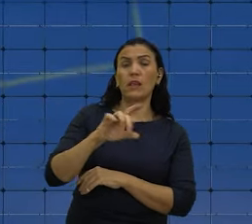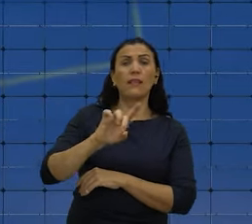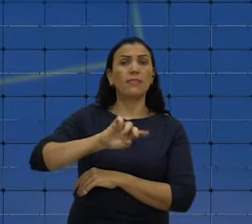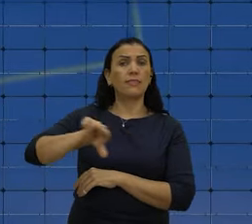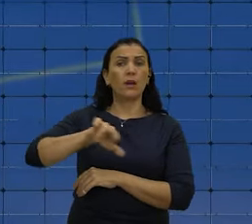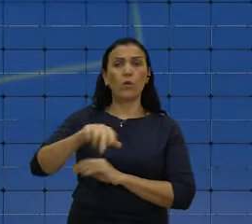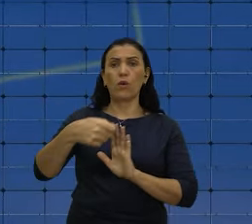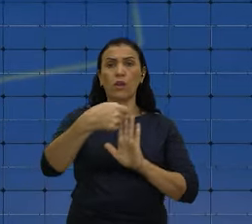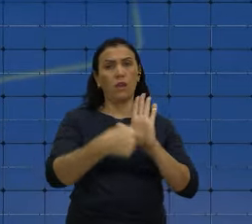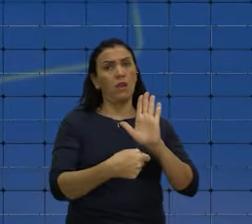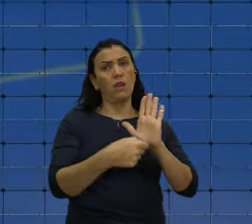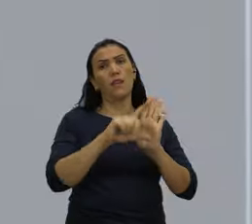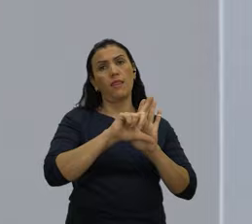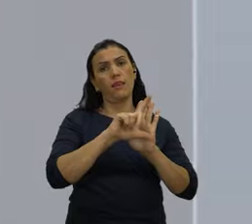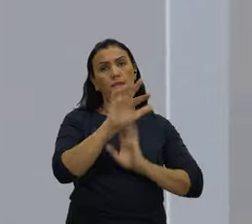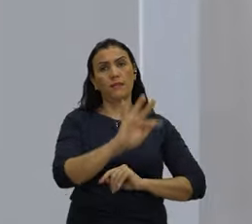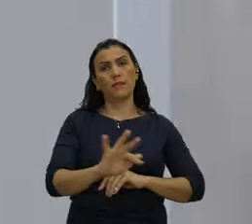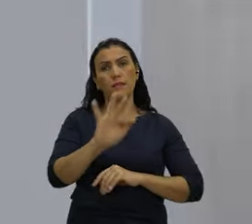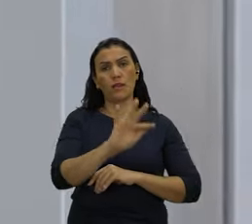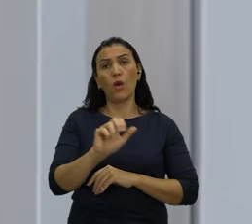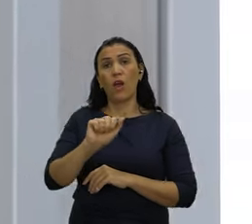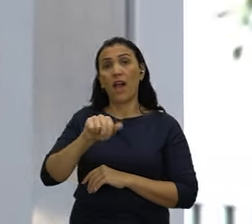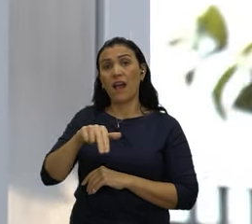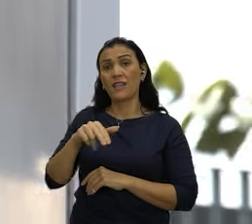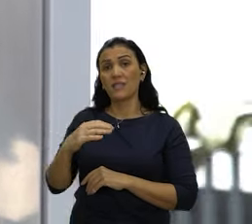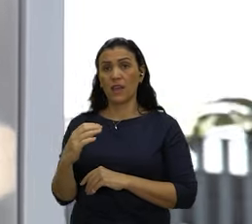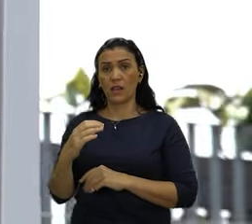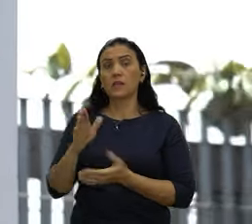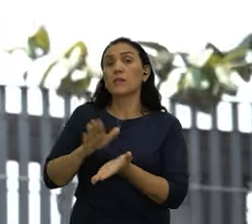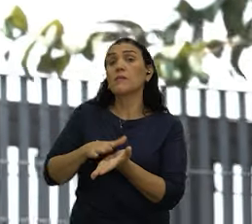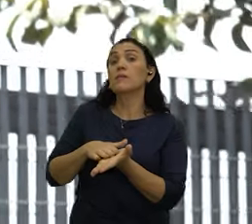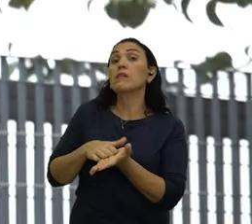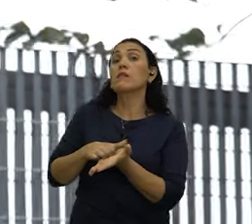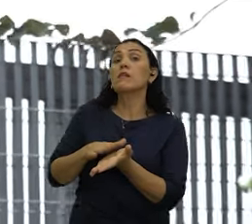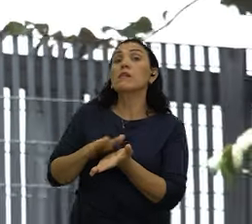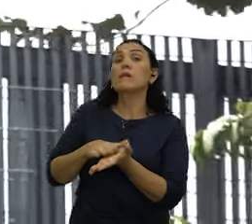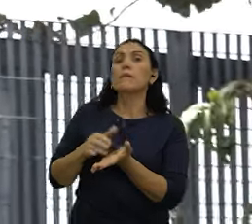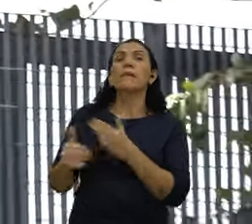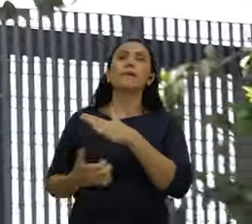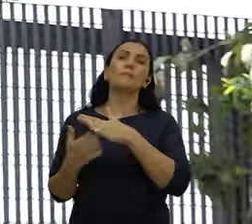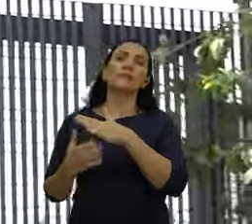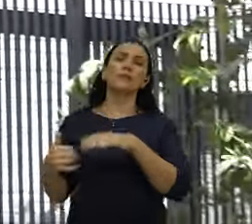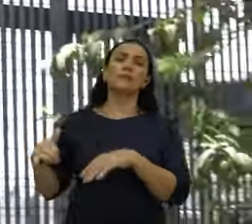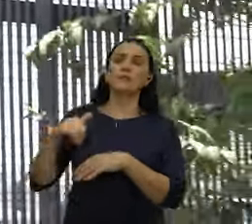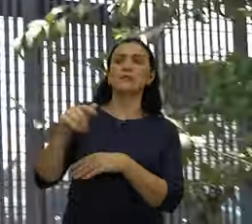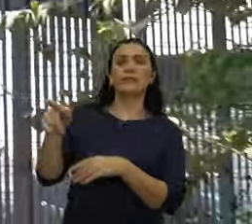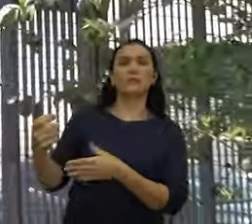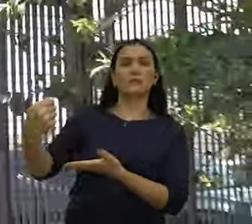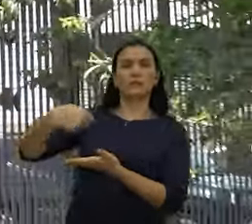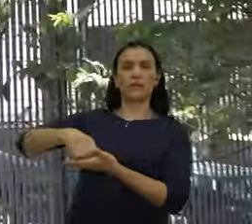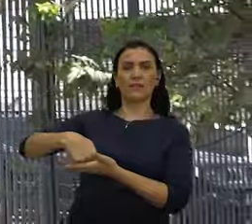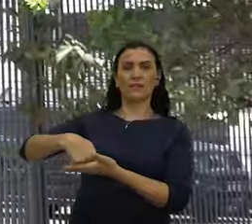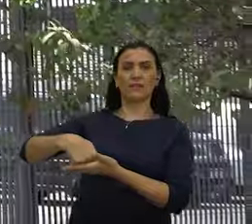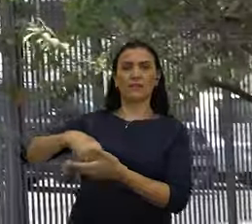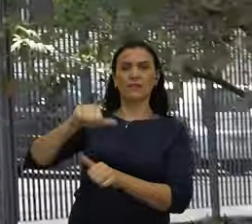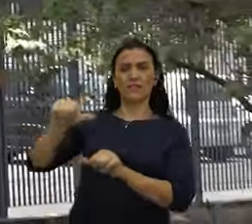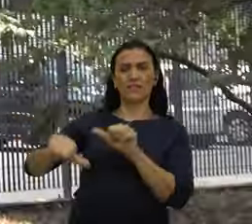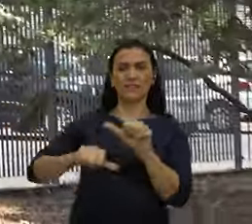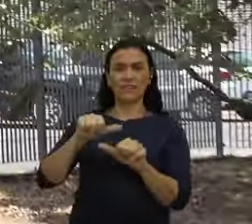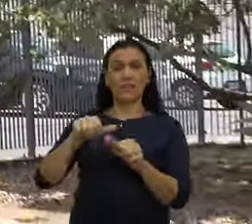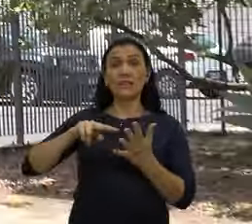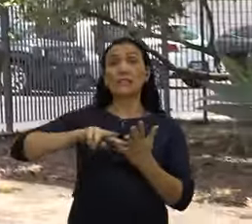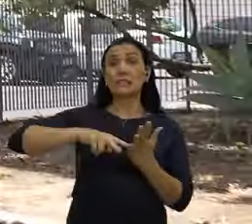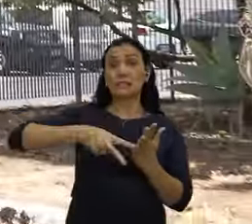mais pelo texto da lei federal. A ANAC manteve então a cobrança para as empresas aéreas. Desde a vigência da lei,